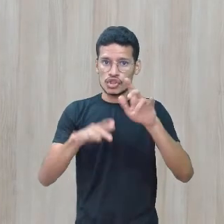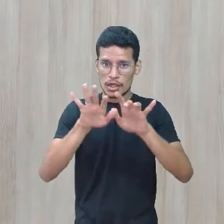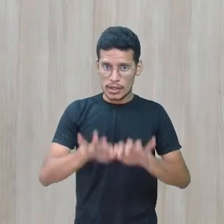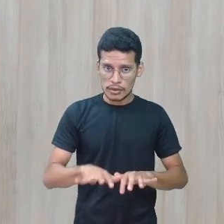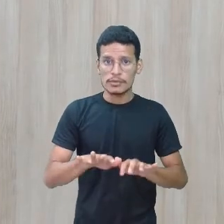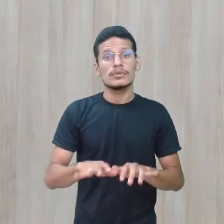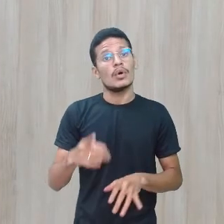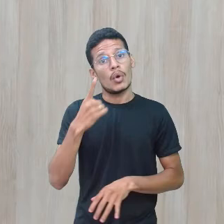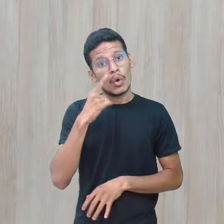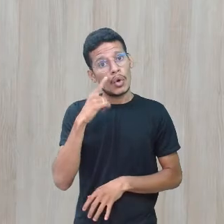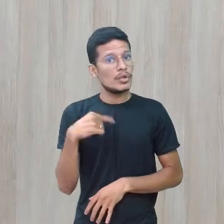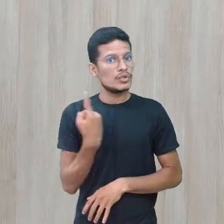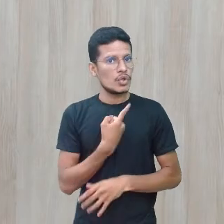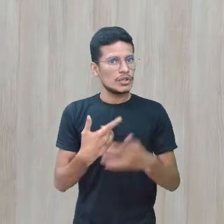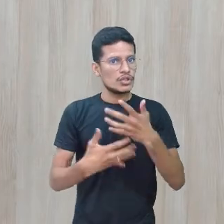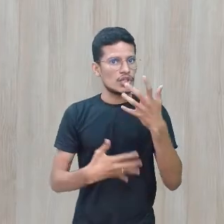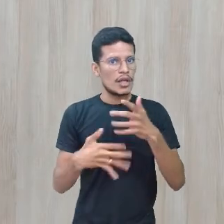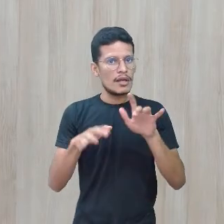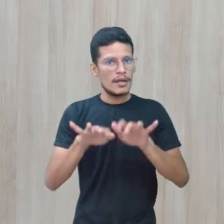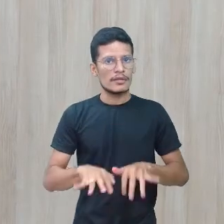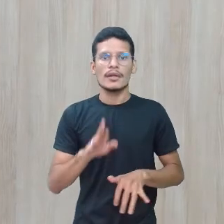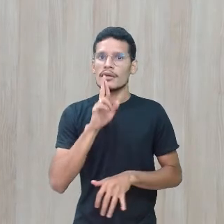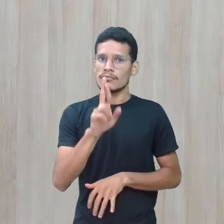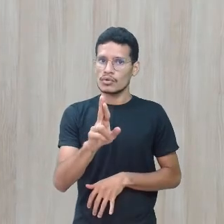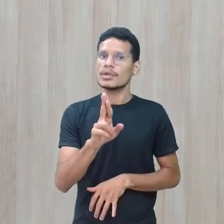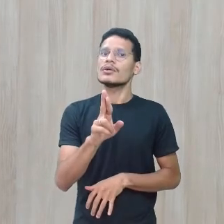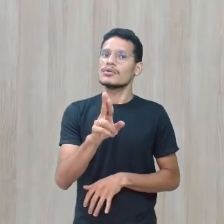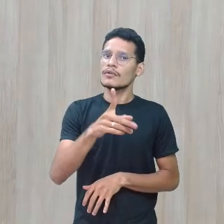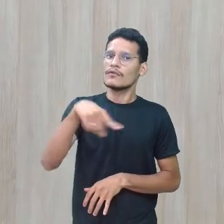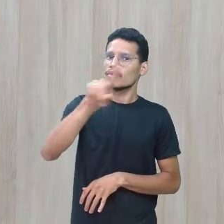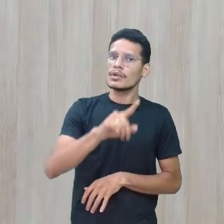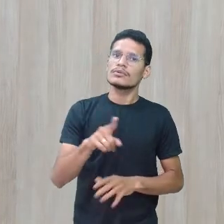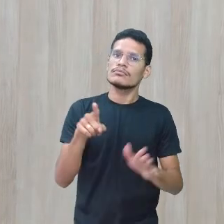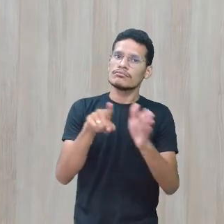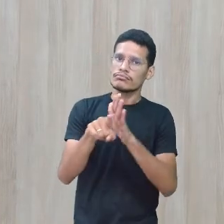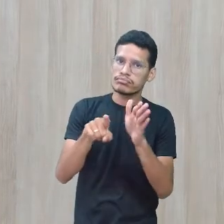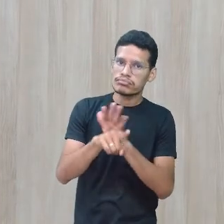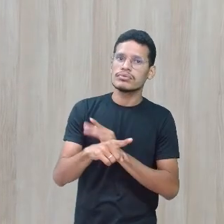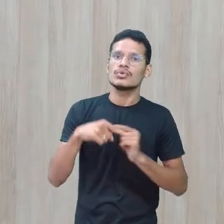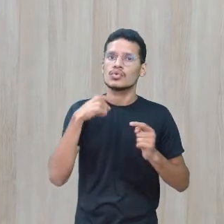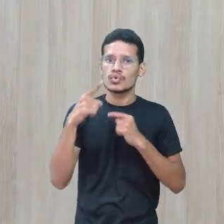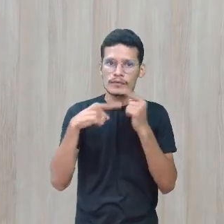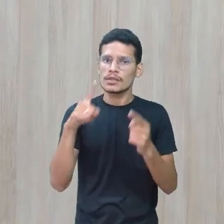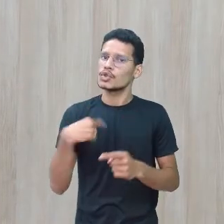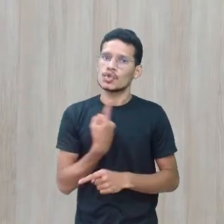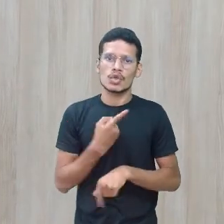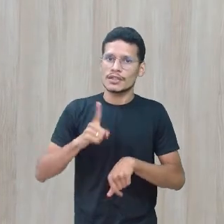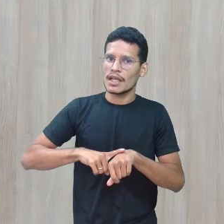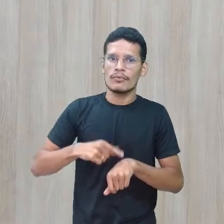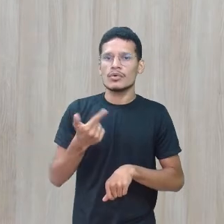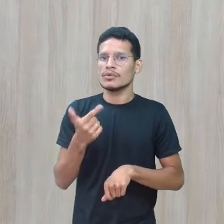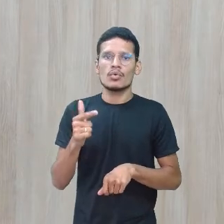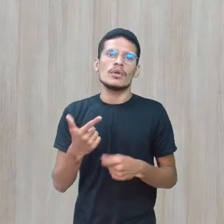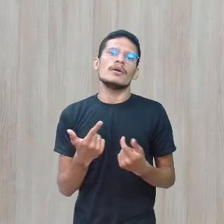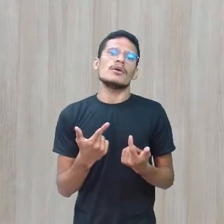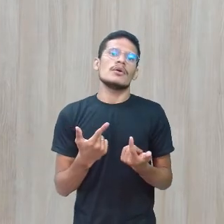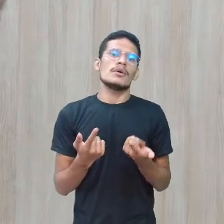Saindo daqui, a gente entra no chat e responde, porventura, aquilo que vocês colocaram e não deu tempo da gente trabalhar